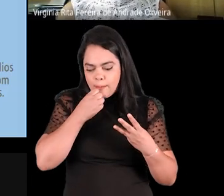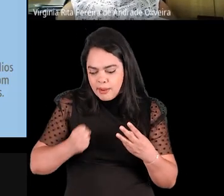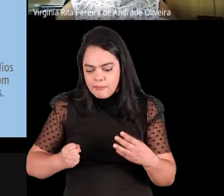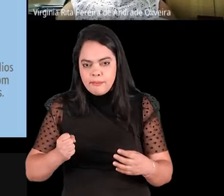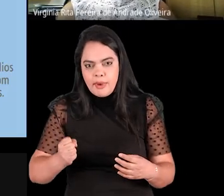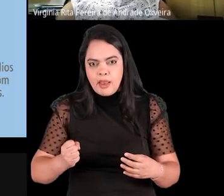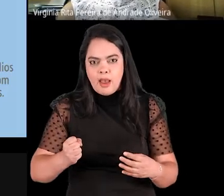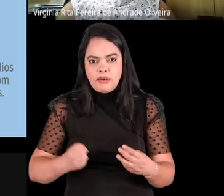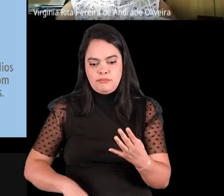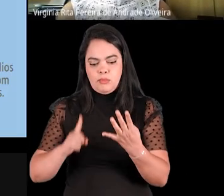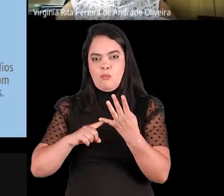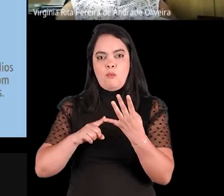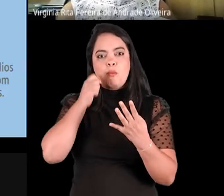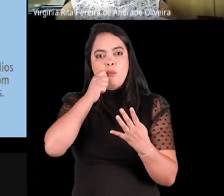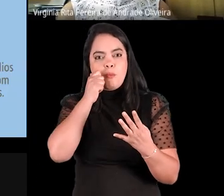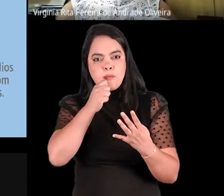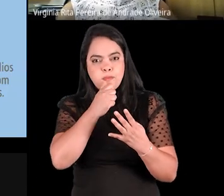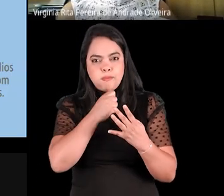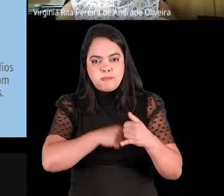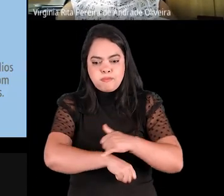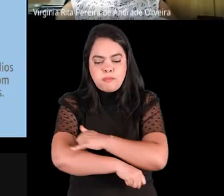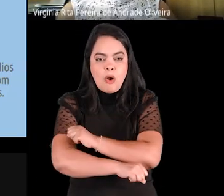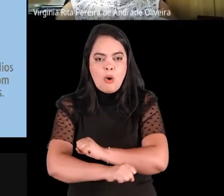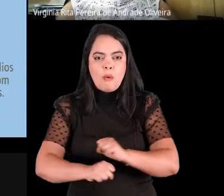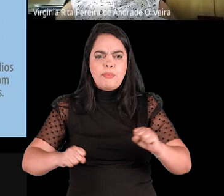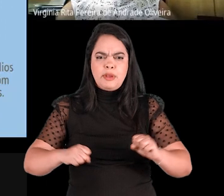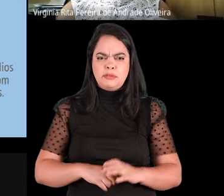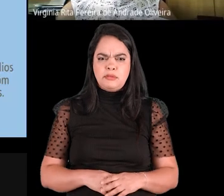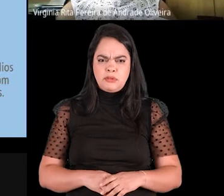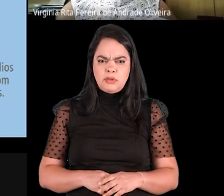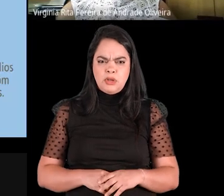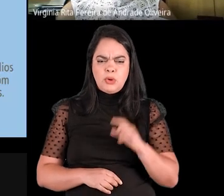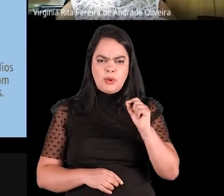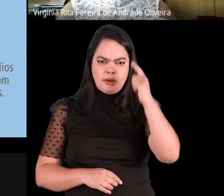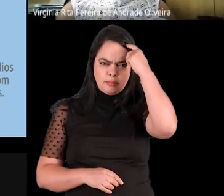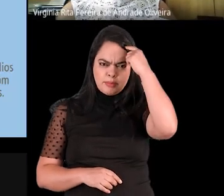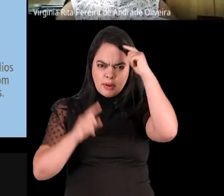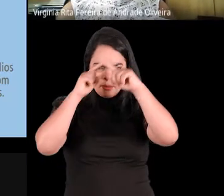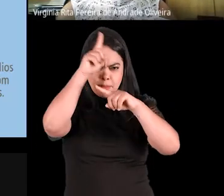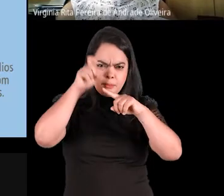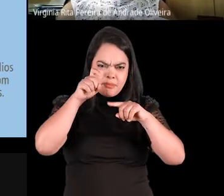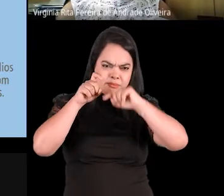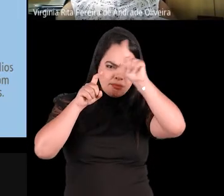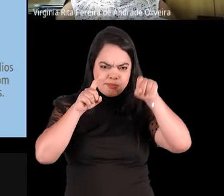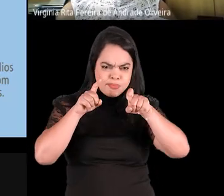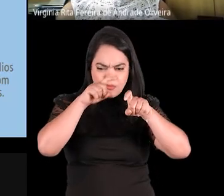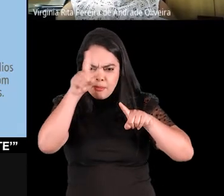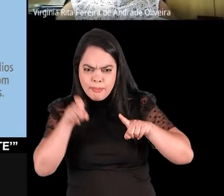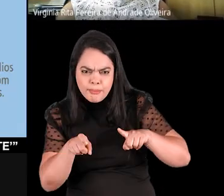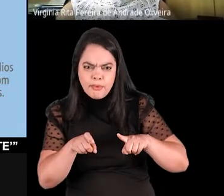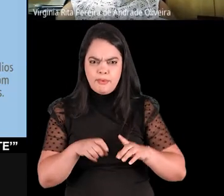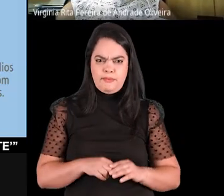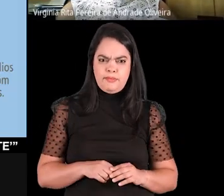uma mulher obesa. Sobre a cabeça de todos, interrogações, exclamações. Embaixo das